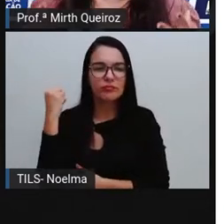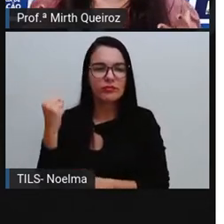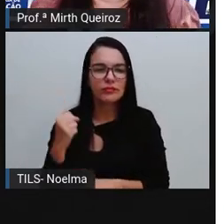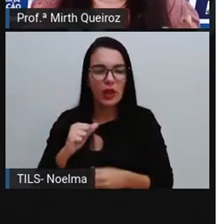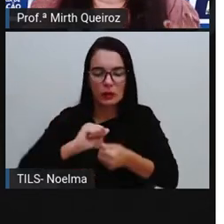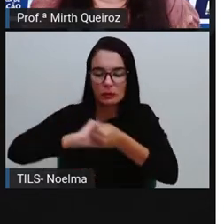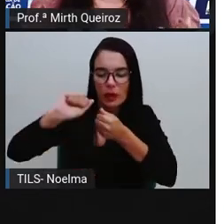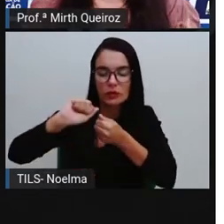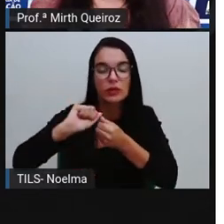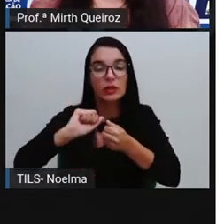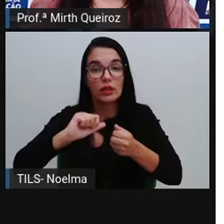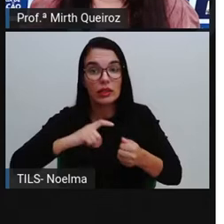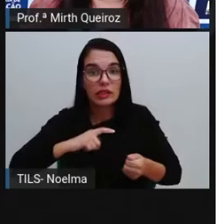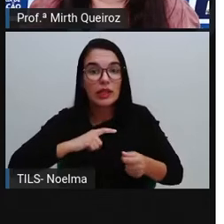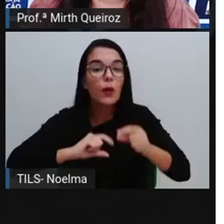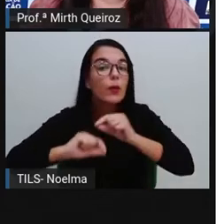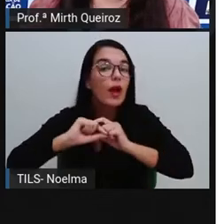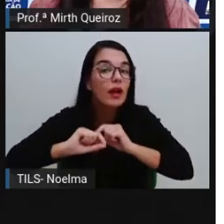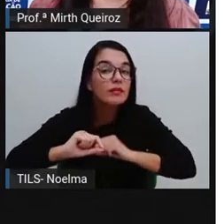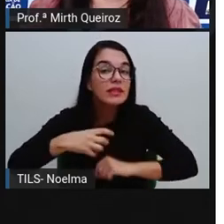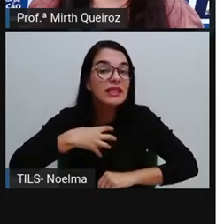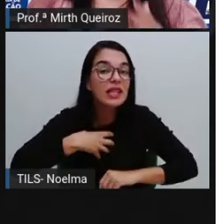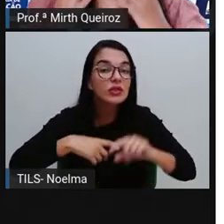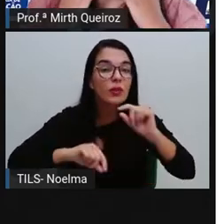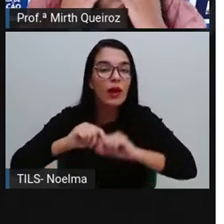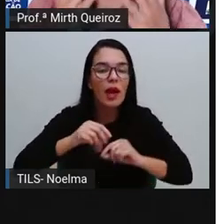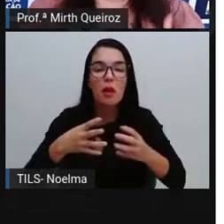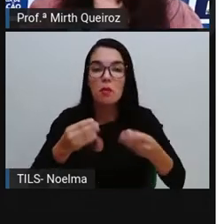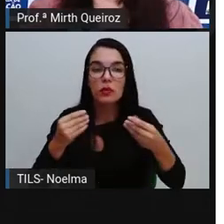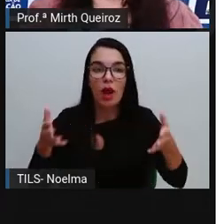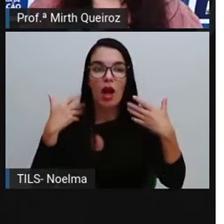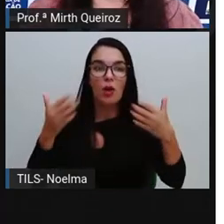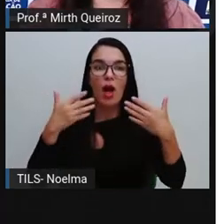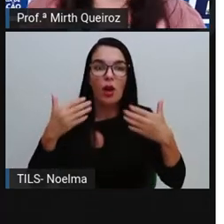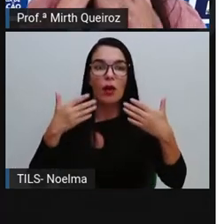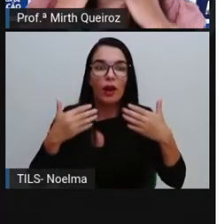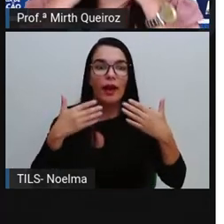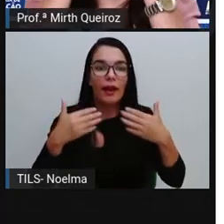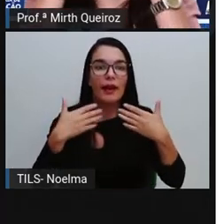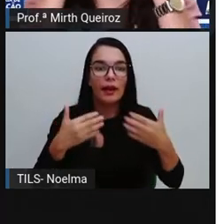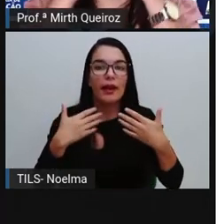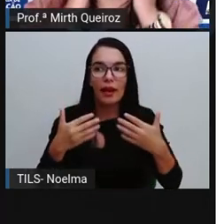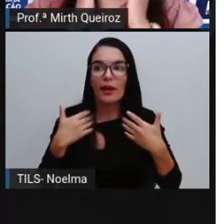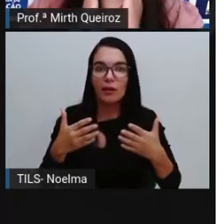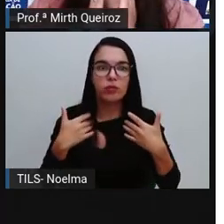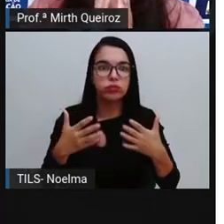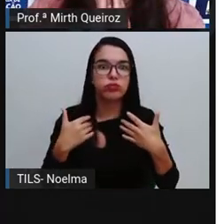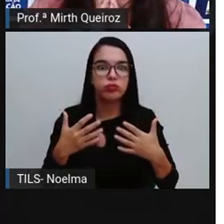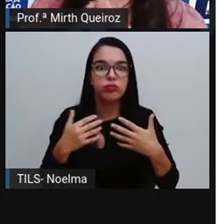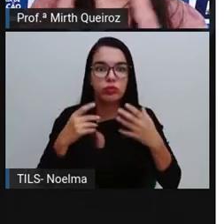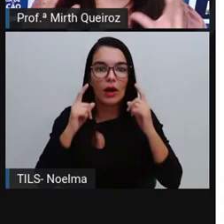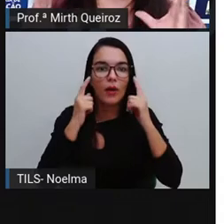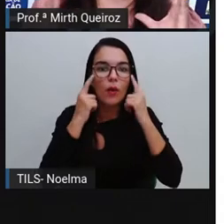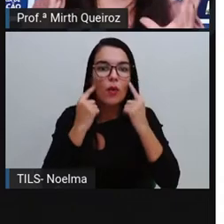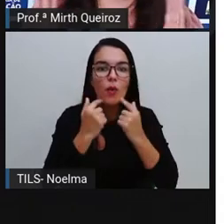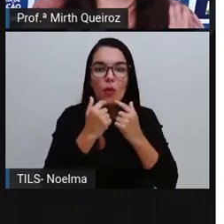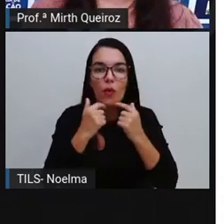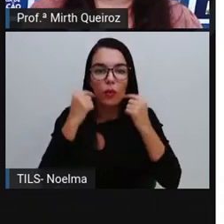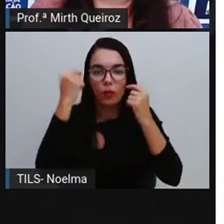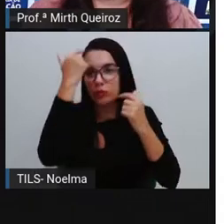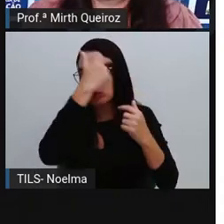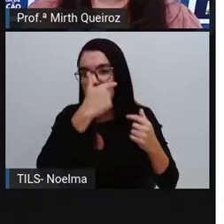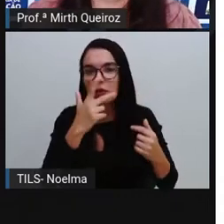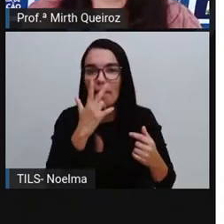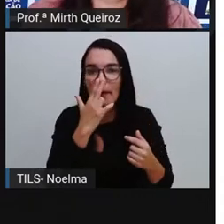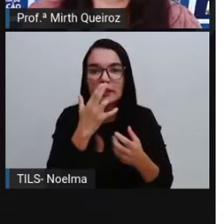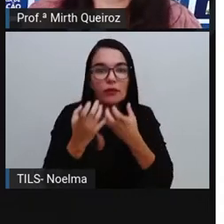sente muito calor, né? Às vezes a gente sente, no meu caso, eu sinto até como se o rosto estivesse pegando fogo de tão